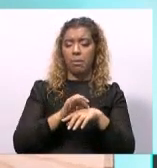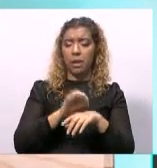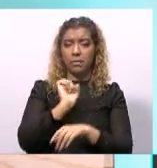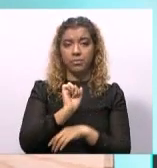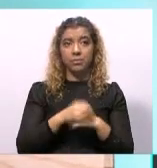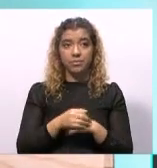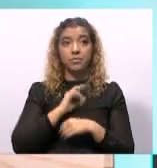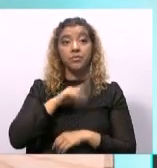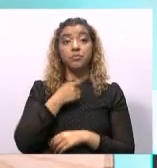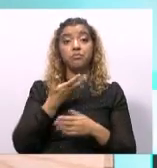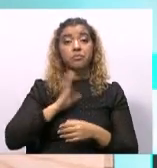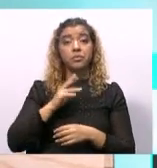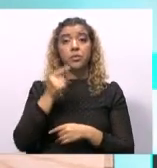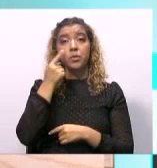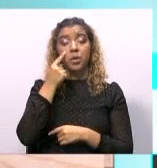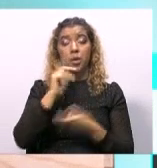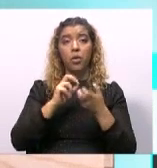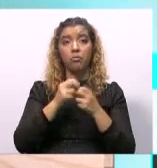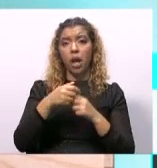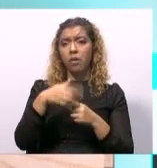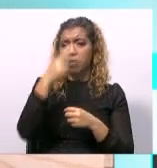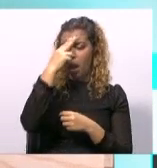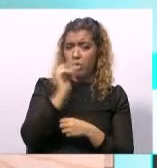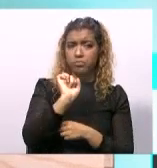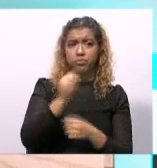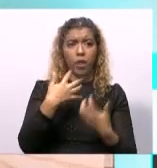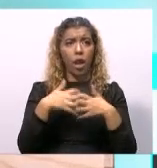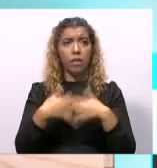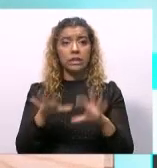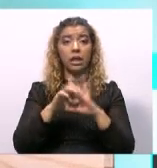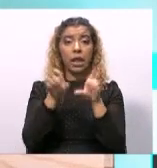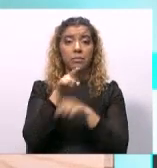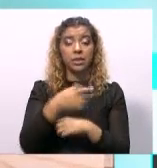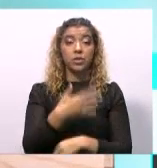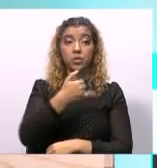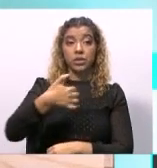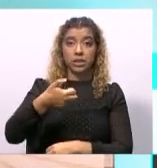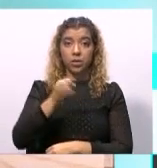ouvir também a sua dúvida, a sua opinião, o seu testemunho, precisamente sobre dermatologia.